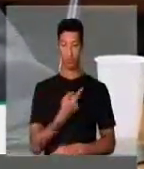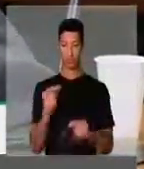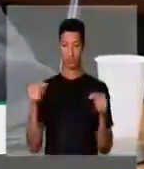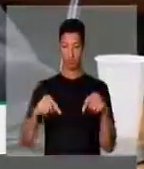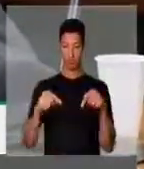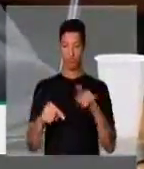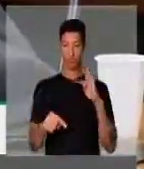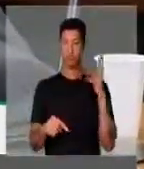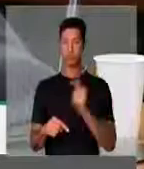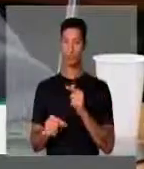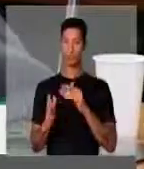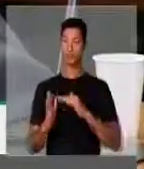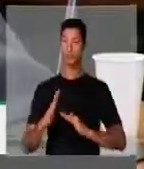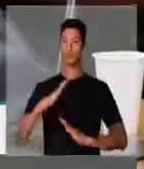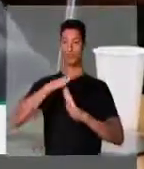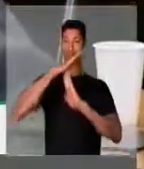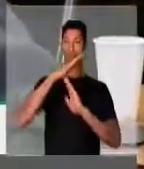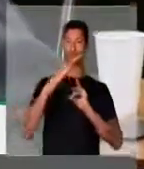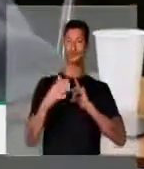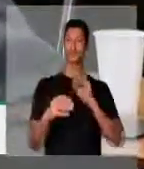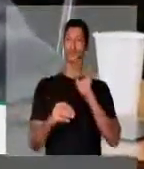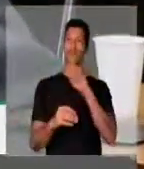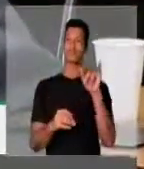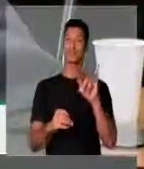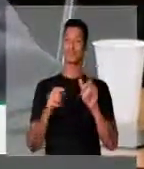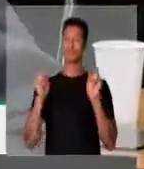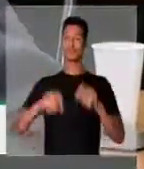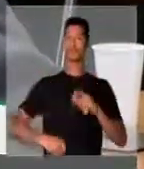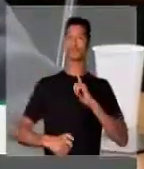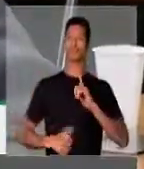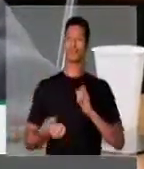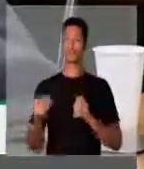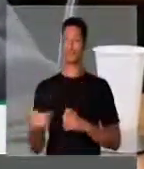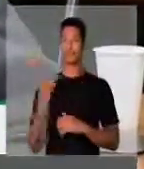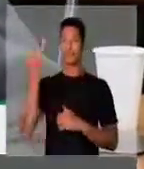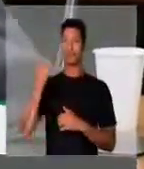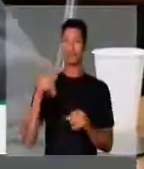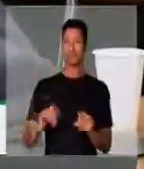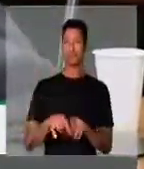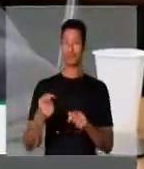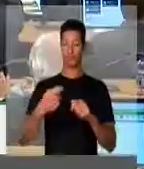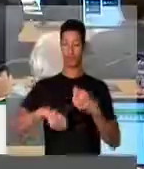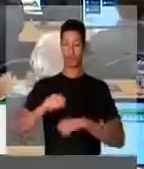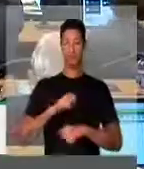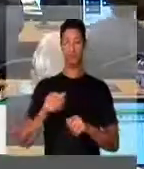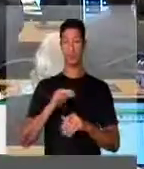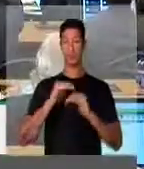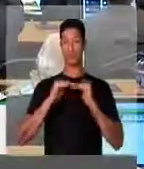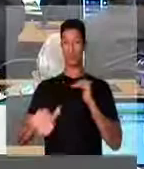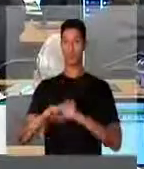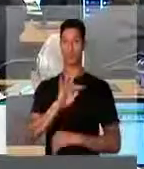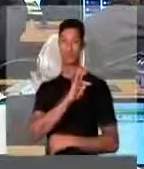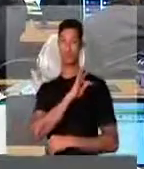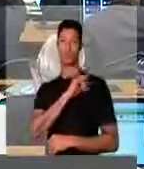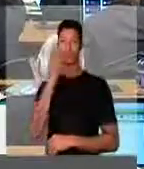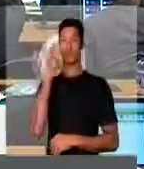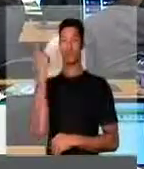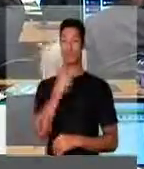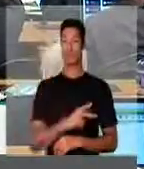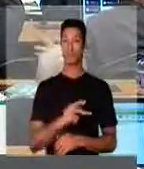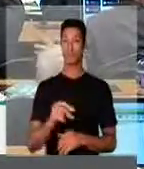aqui todos estabelecemos que seria uma condição fundamental a equalização de dados técnicos